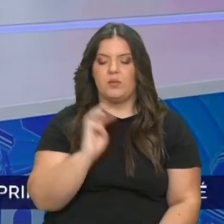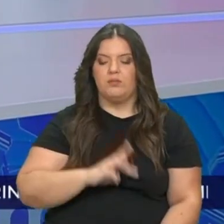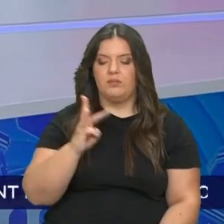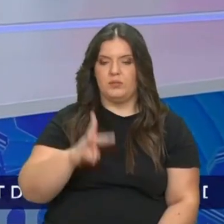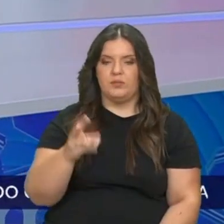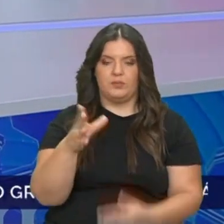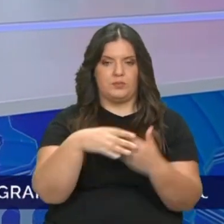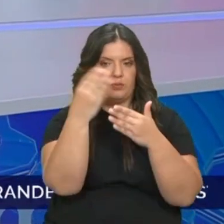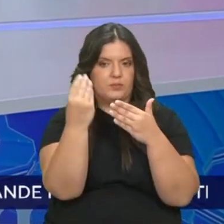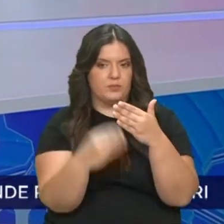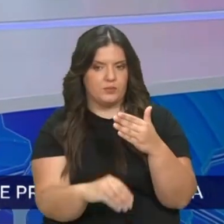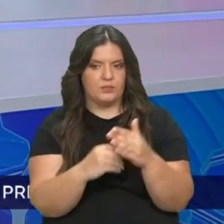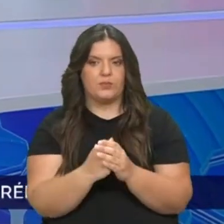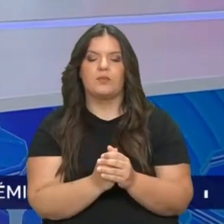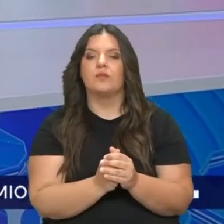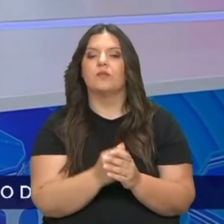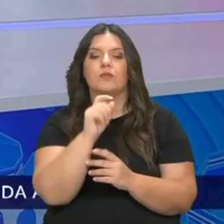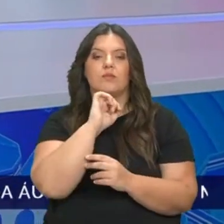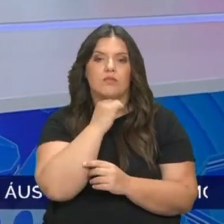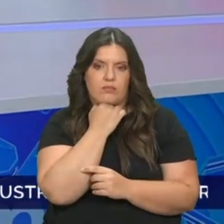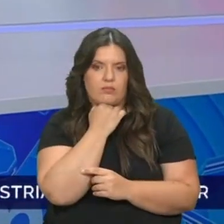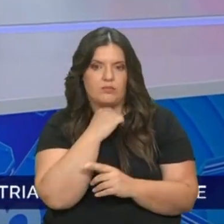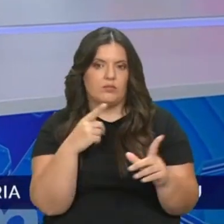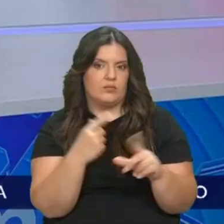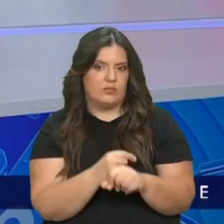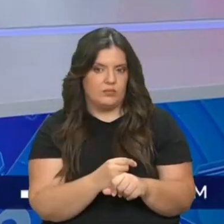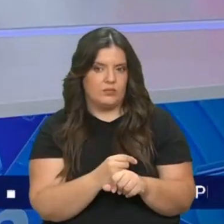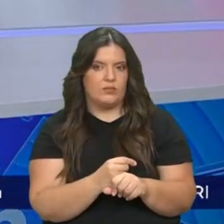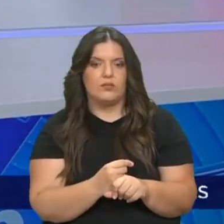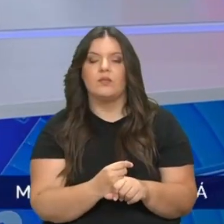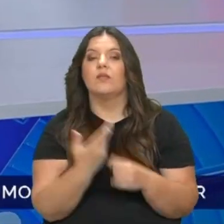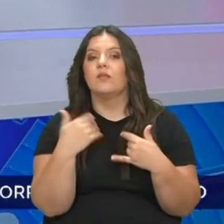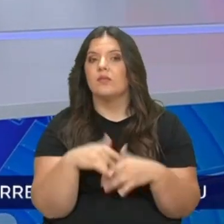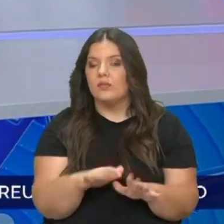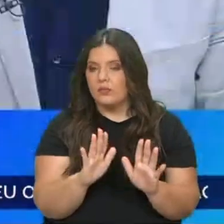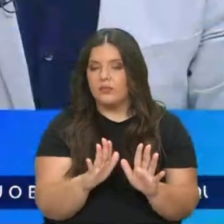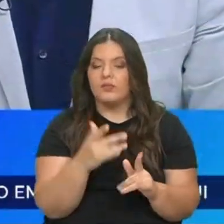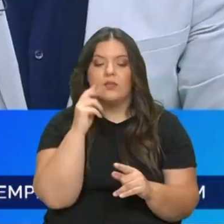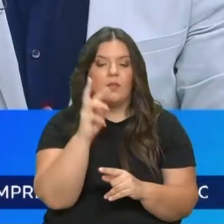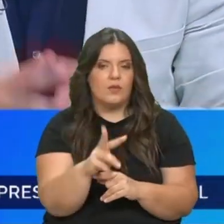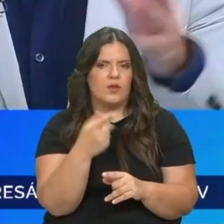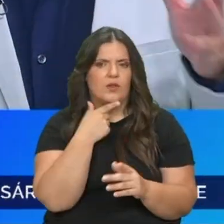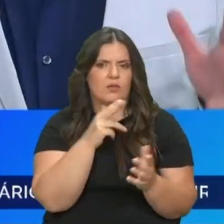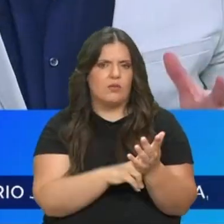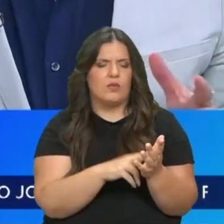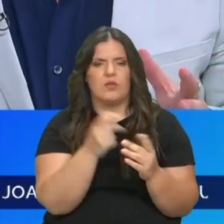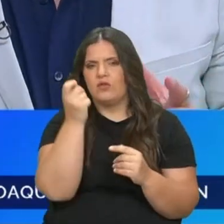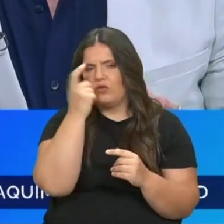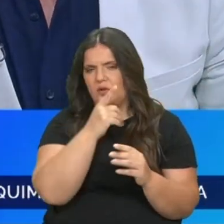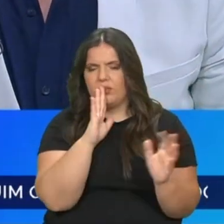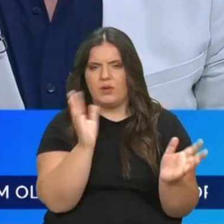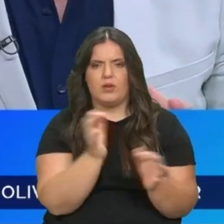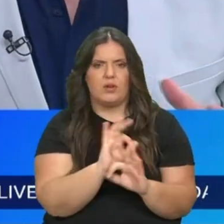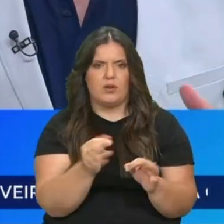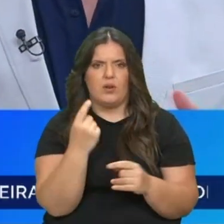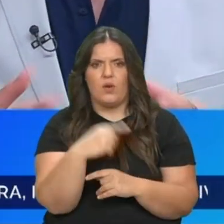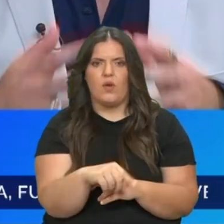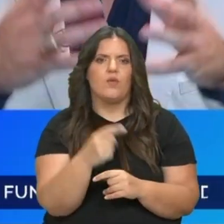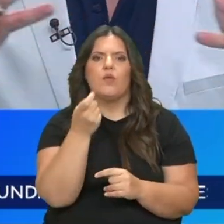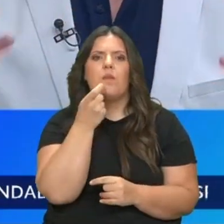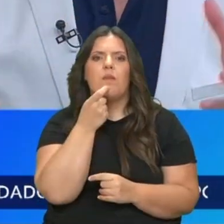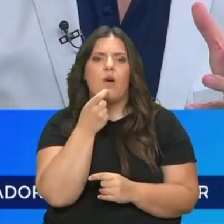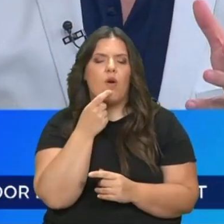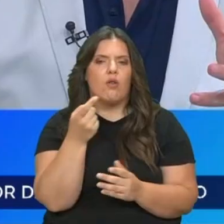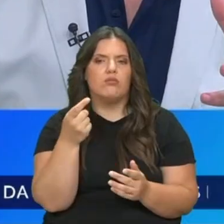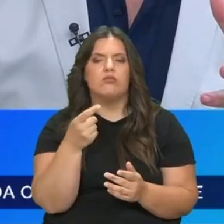de dólares. Anónimo, o comprador é anónimo. Mas, repara que este meteorito já tem uma história extraordinária. Houve uma rocha que abateu